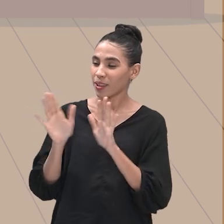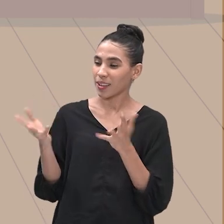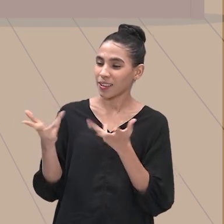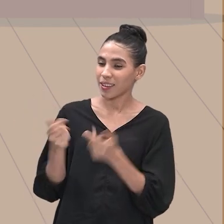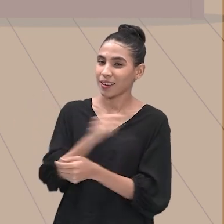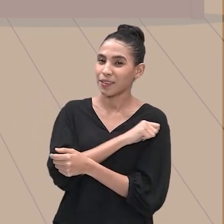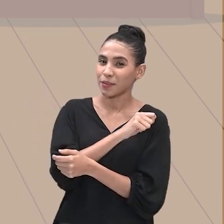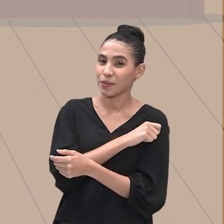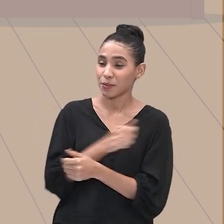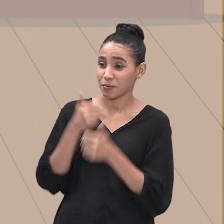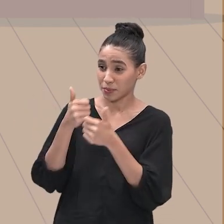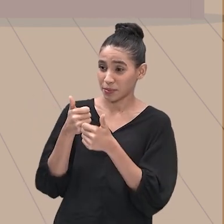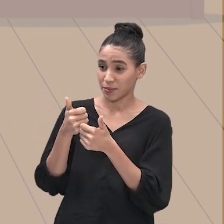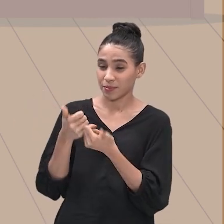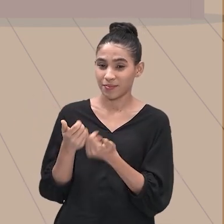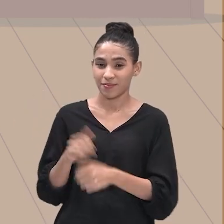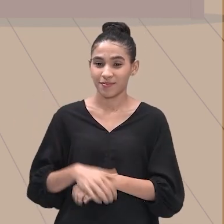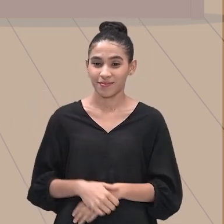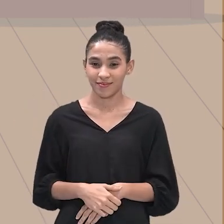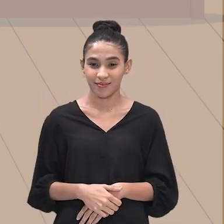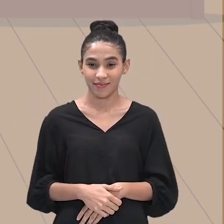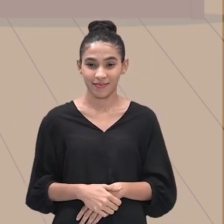tudo bem? E você, querida?